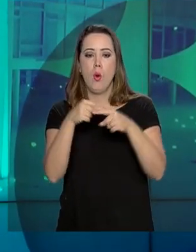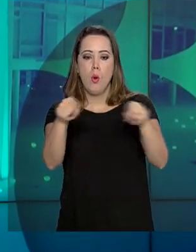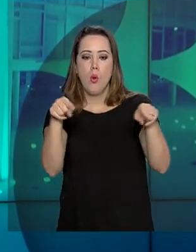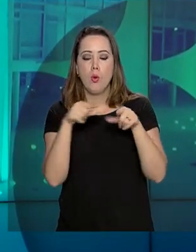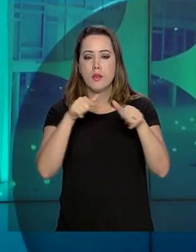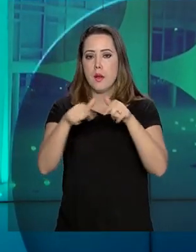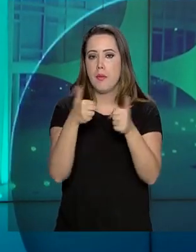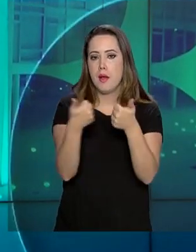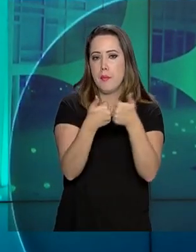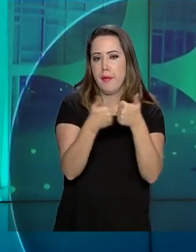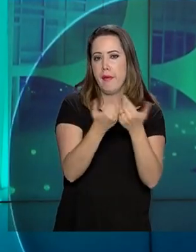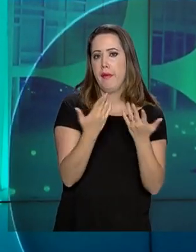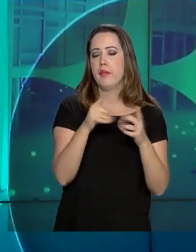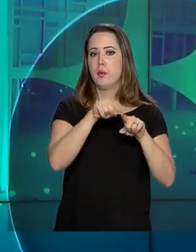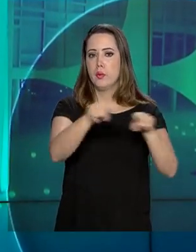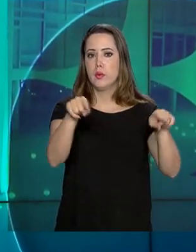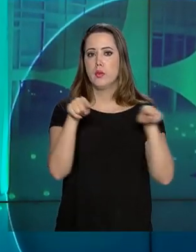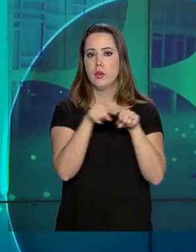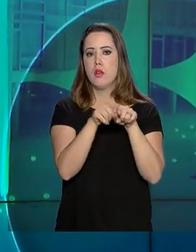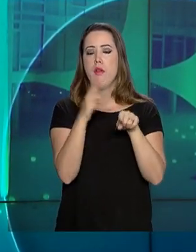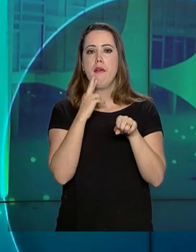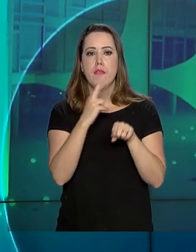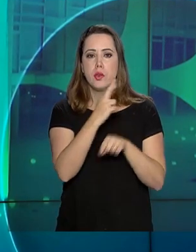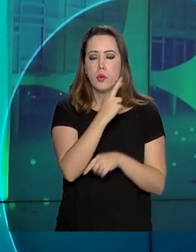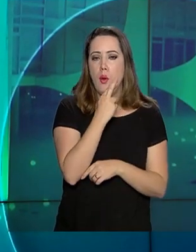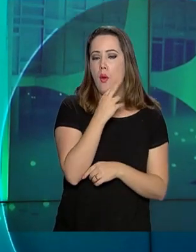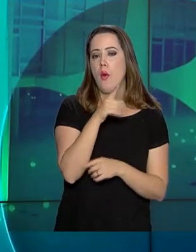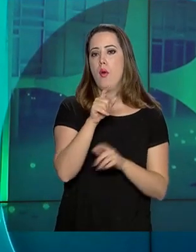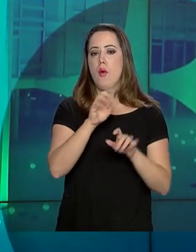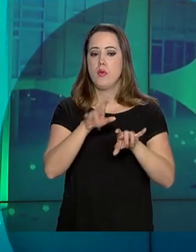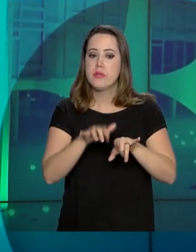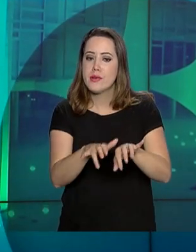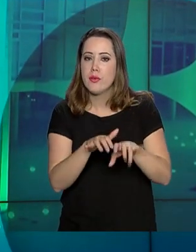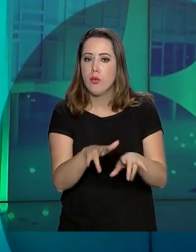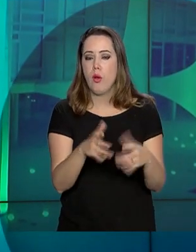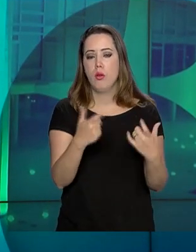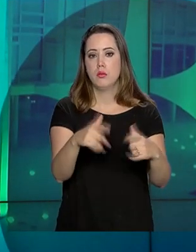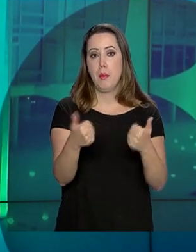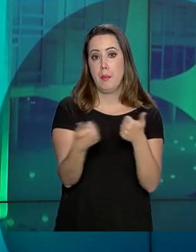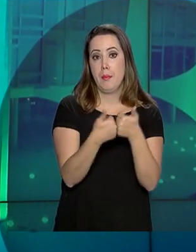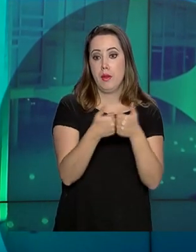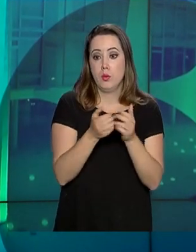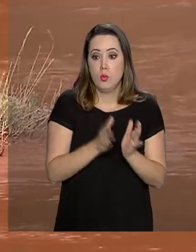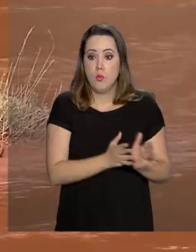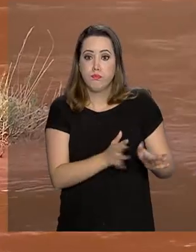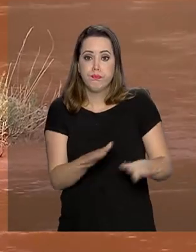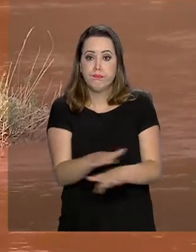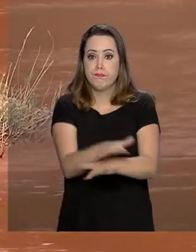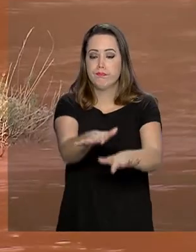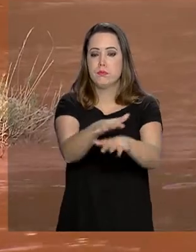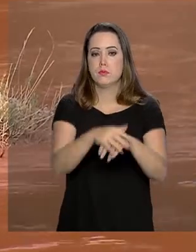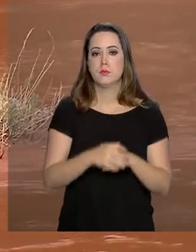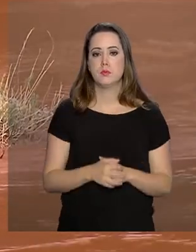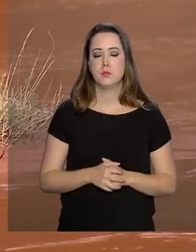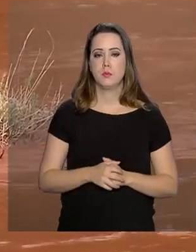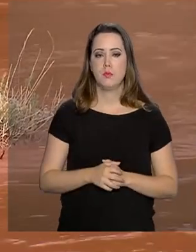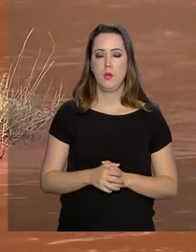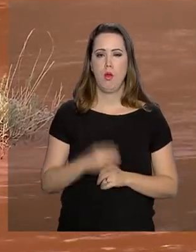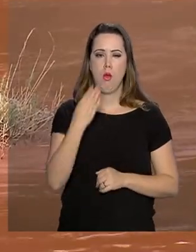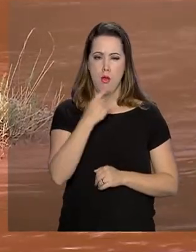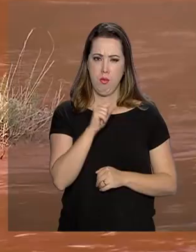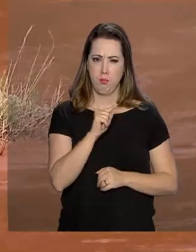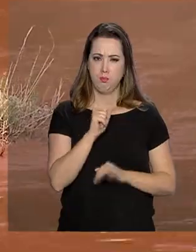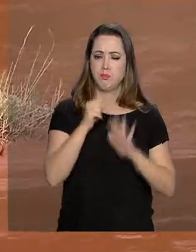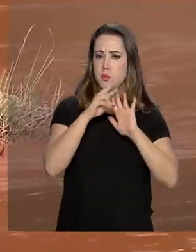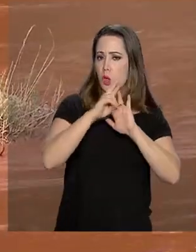refeitórios dentro da zona de ao salvamento Gabriela Noronha explica de acordo com